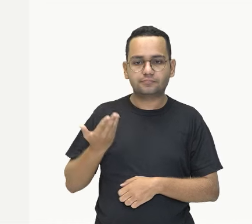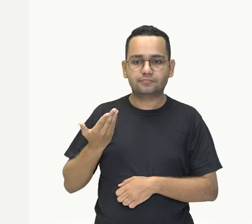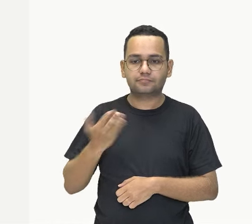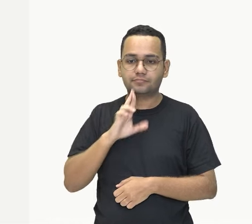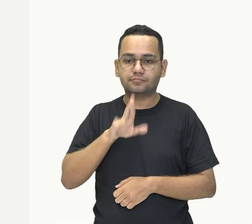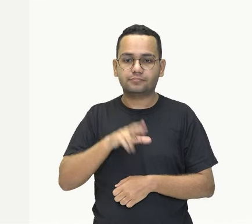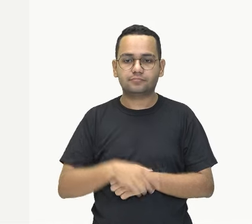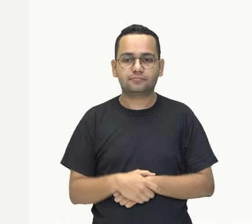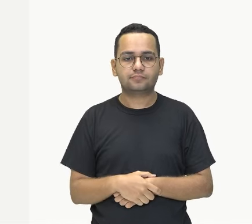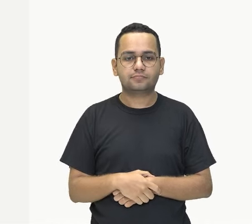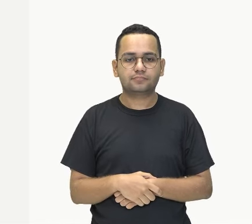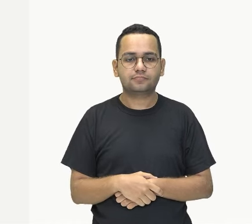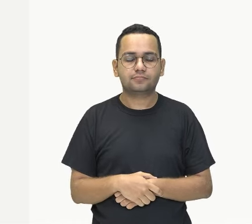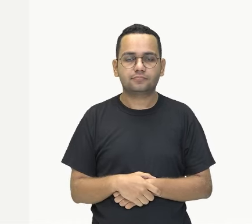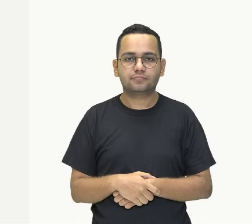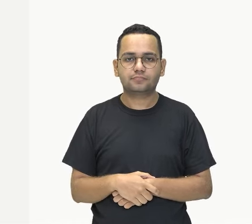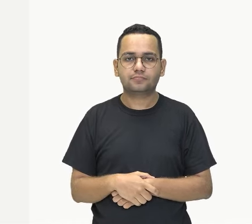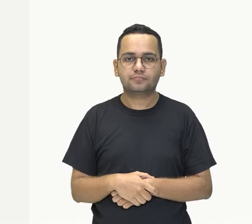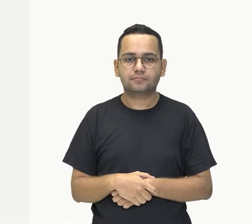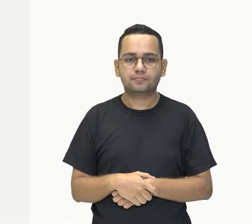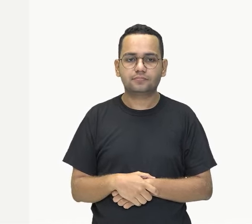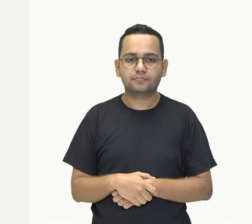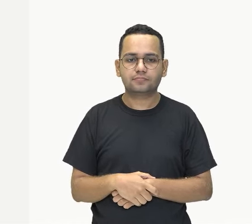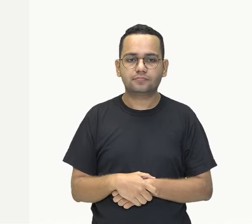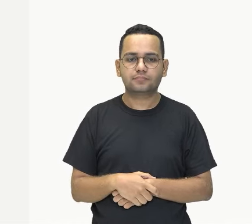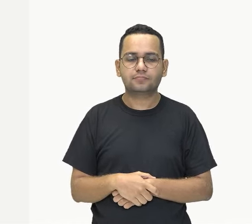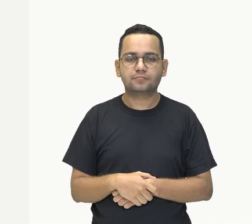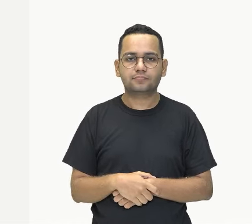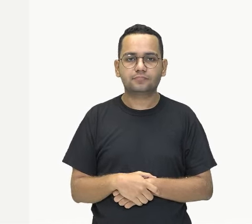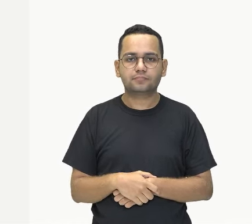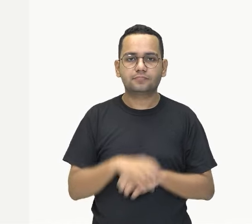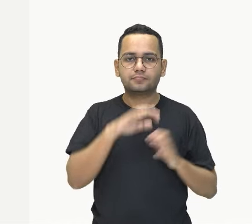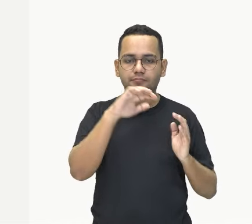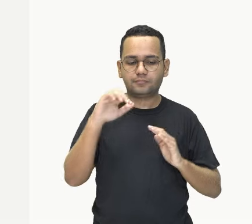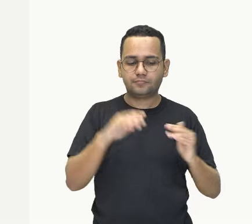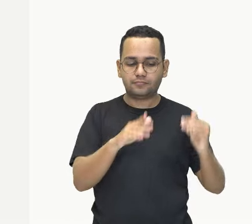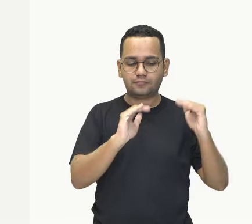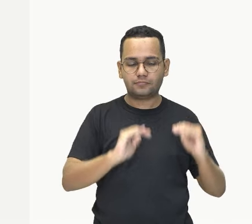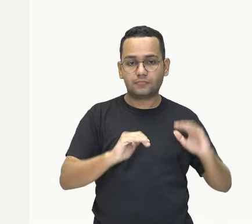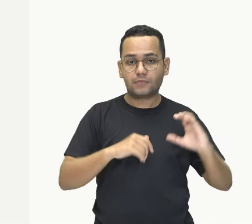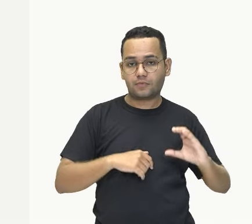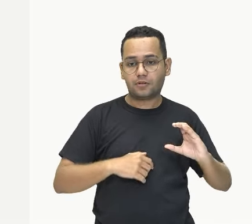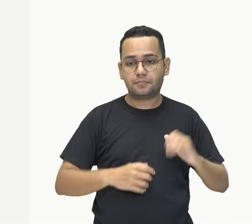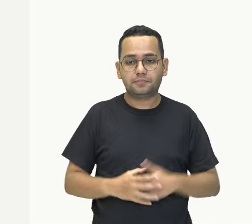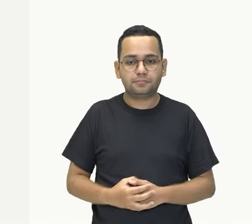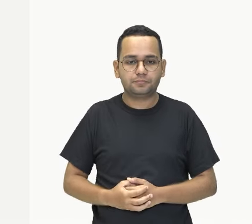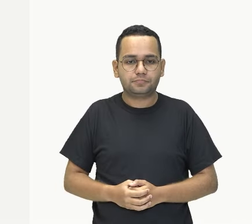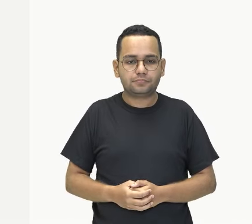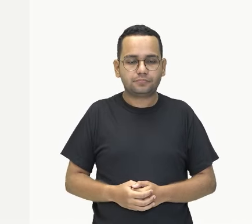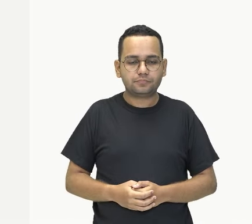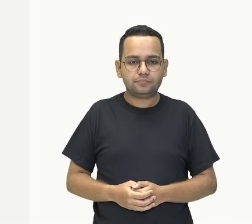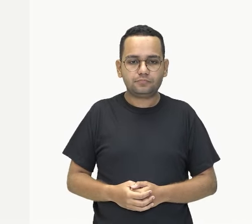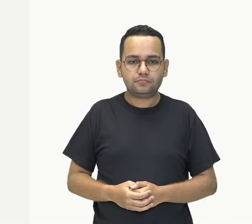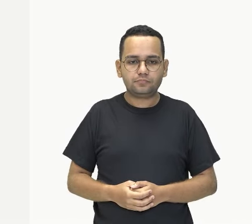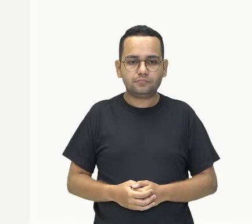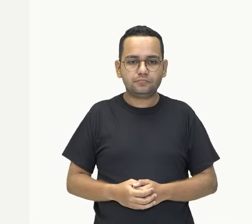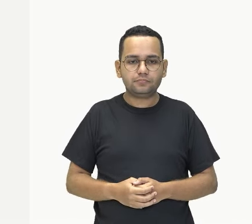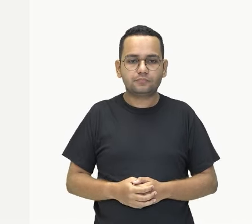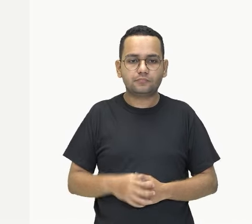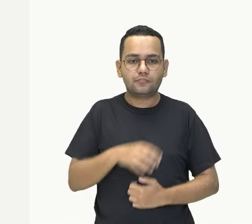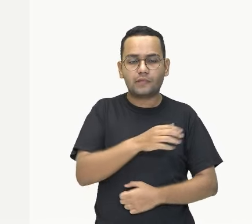35, x à quarta, y ao cubo. Na letra C, ó, 10, não aparece ninguém,